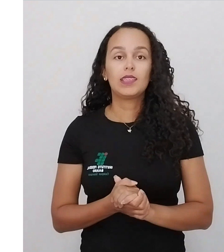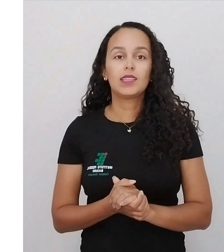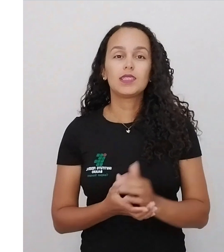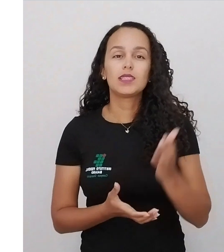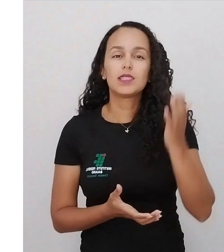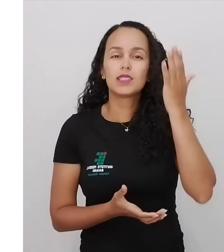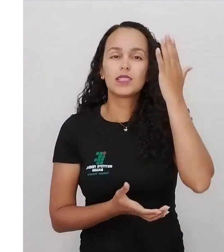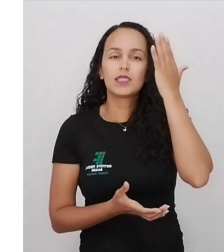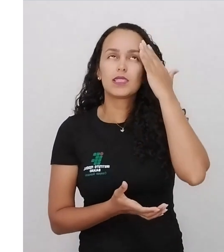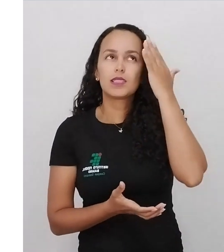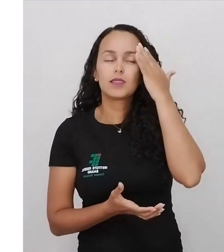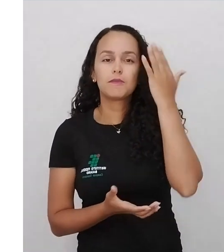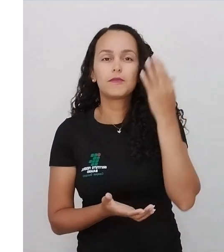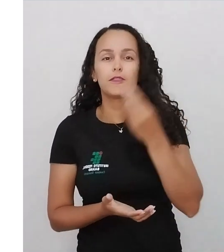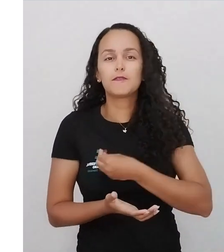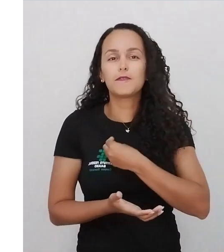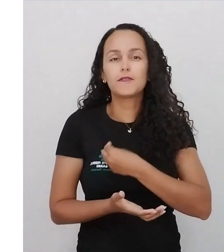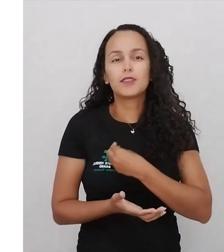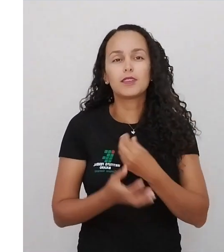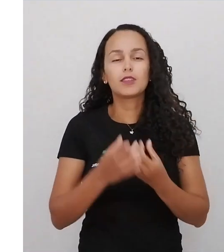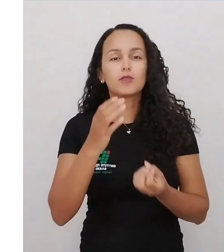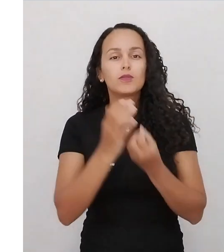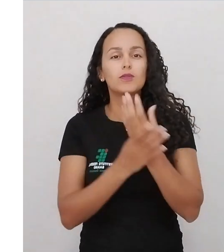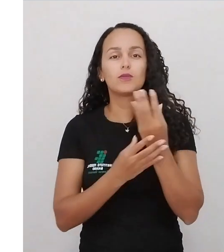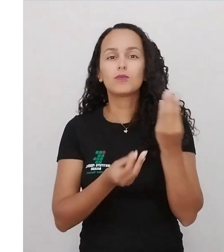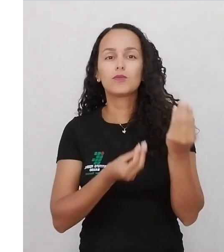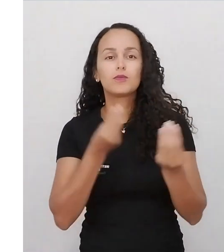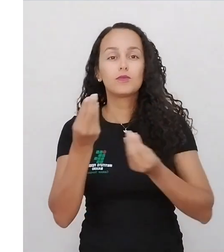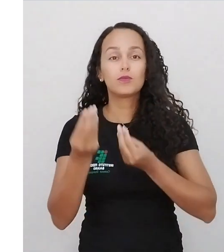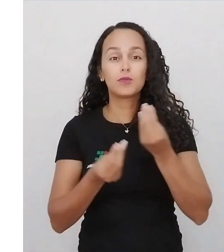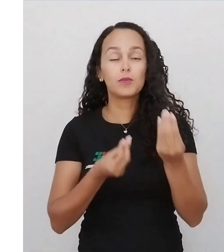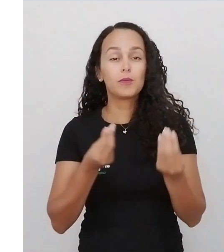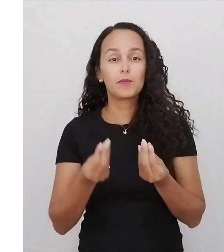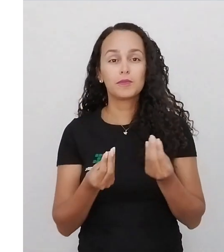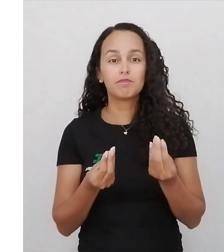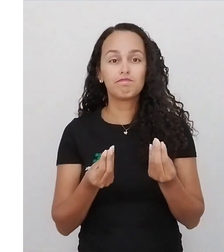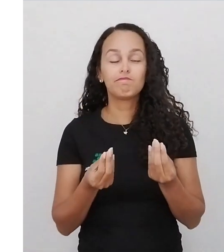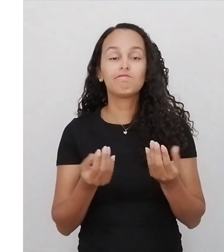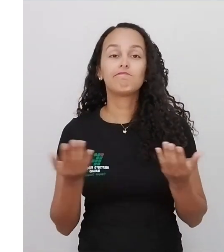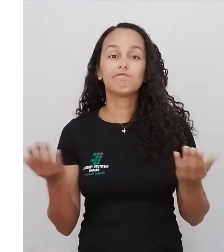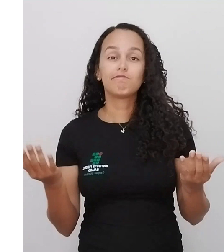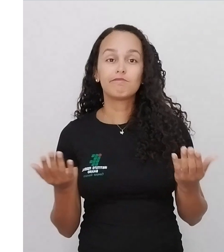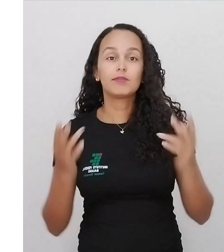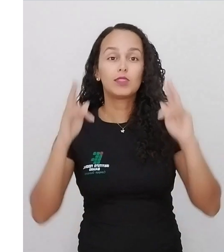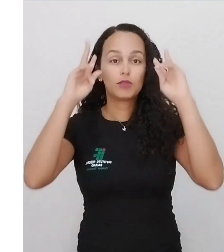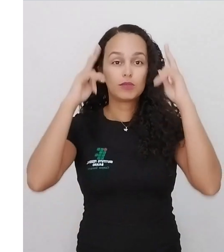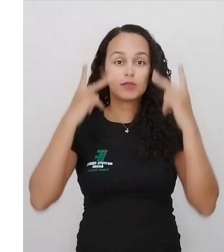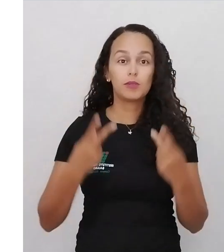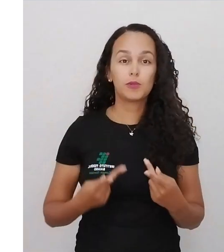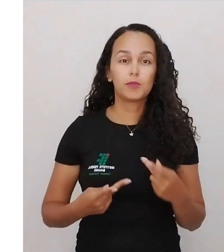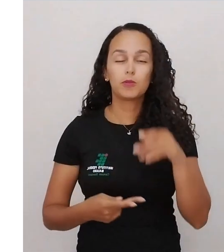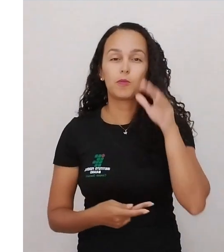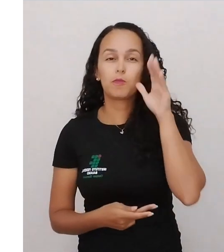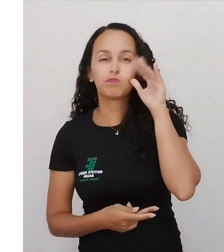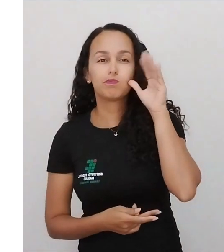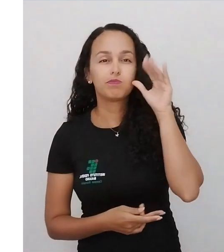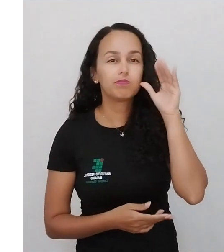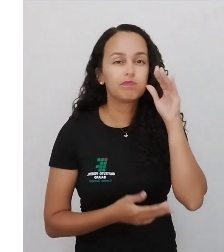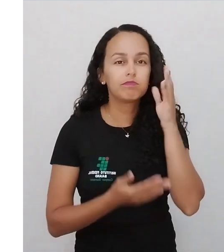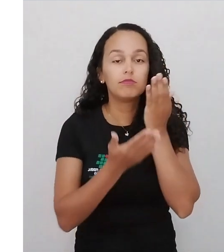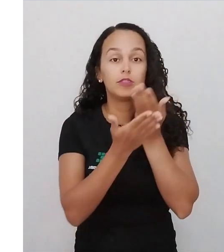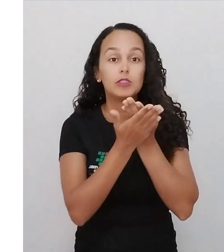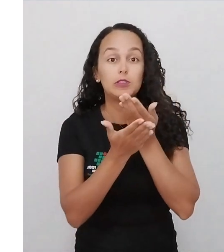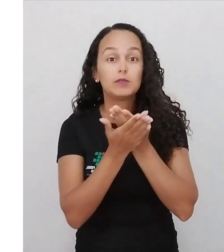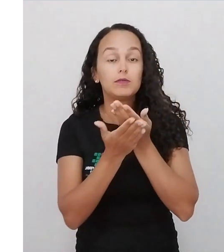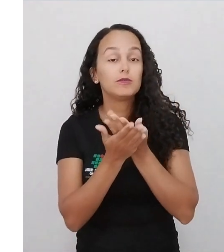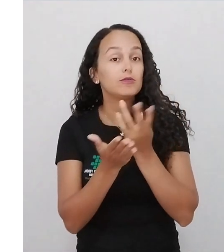Enfim, saber como a vida surgiu é algo que é fruto da nossa curiosidade desde muito tempo,